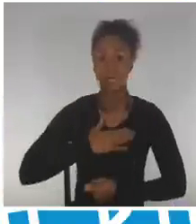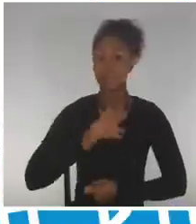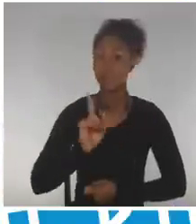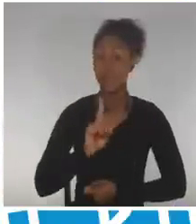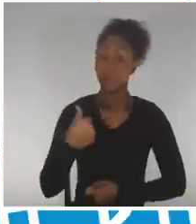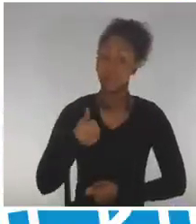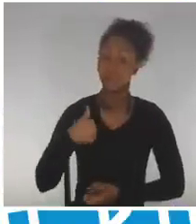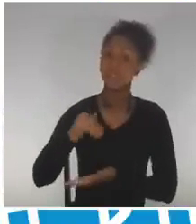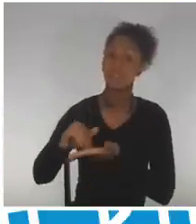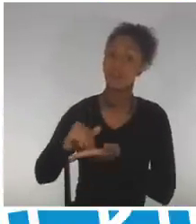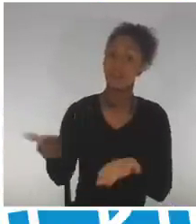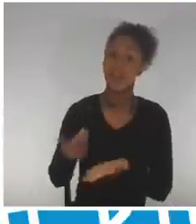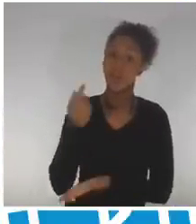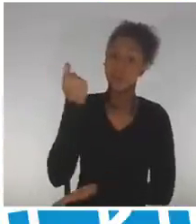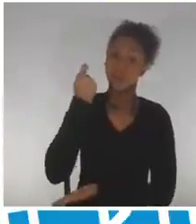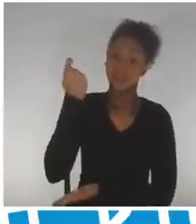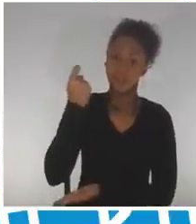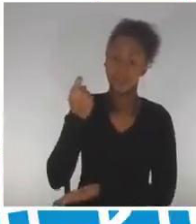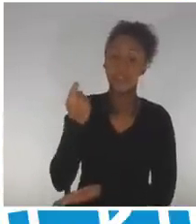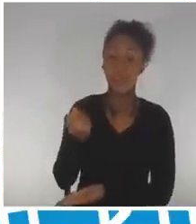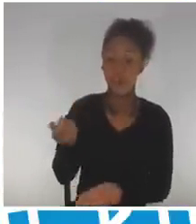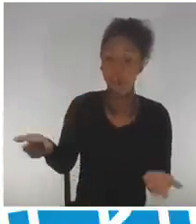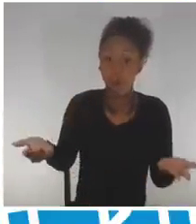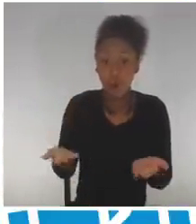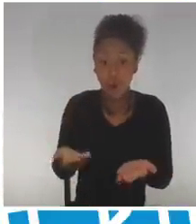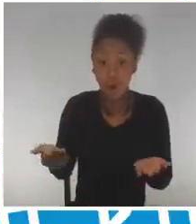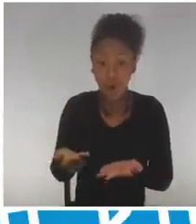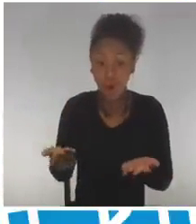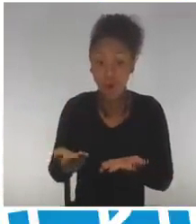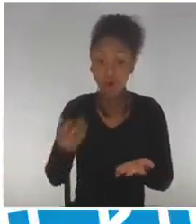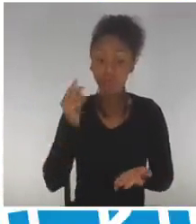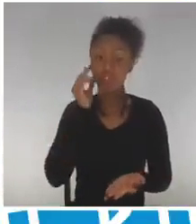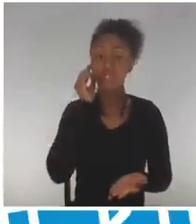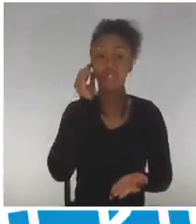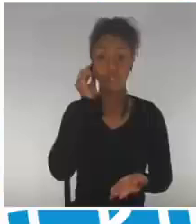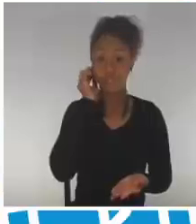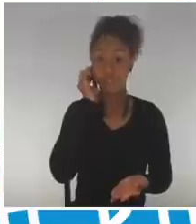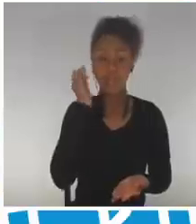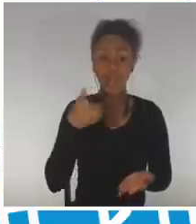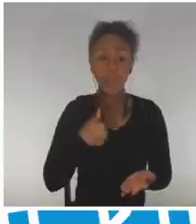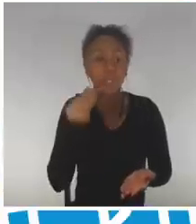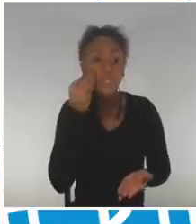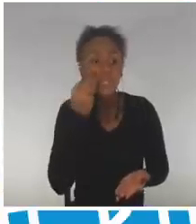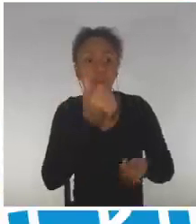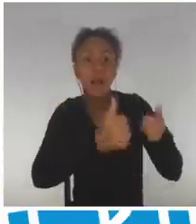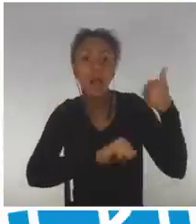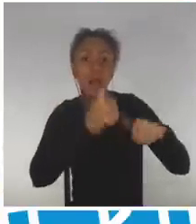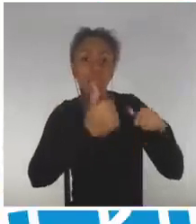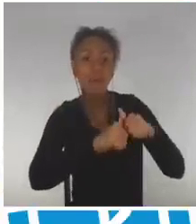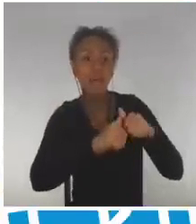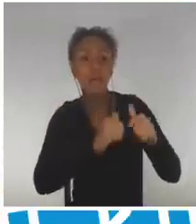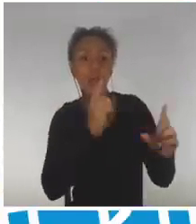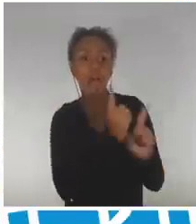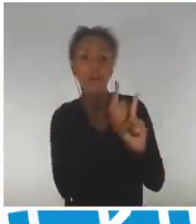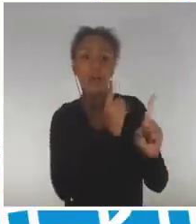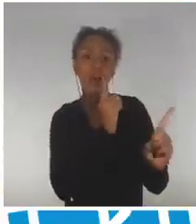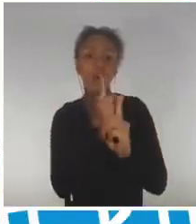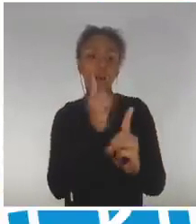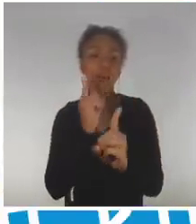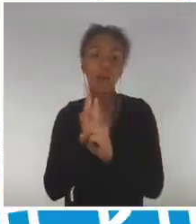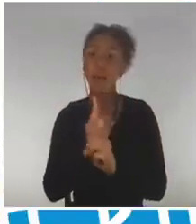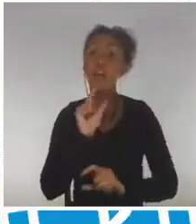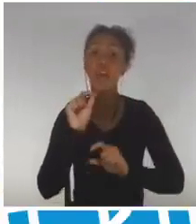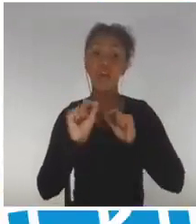do Sul, eu estou terminando hoje uma avaliação diagnóstica que até ontem já tinha mais